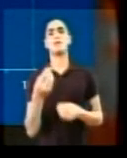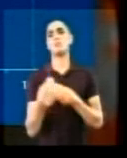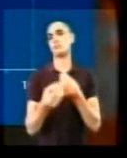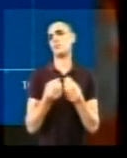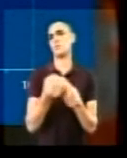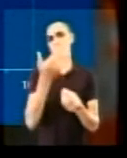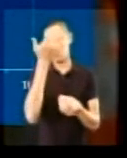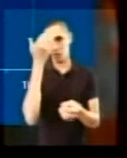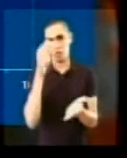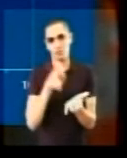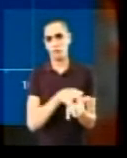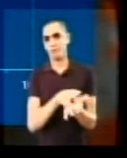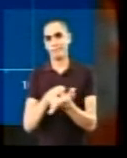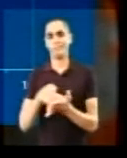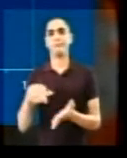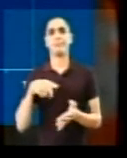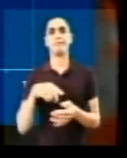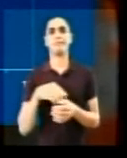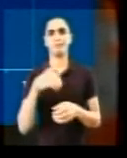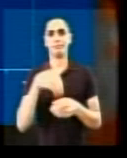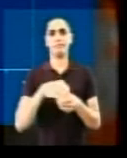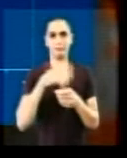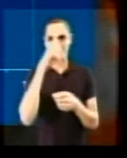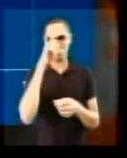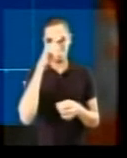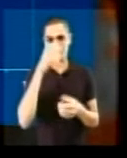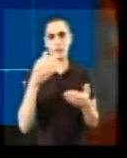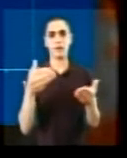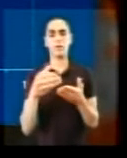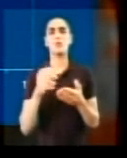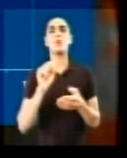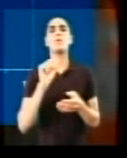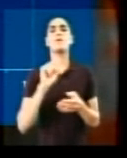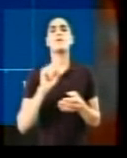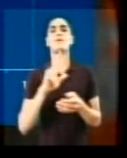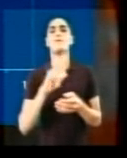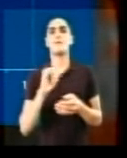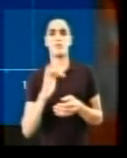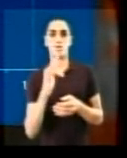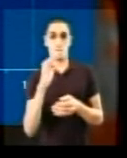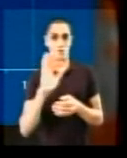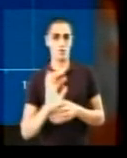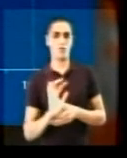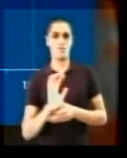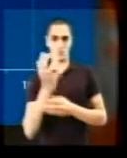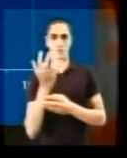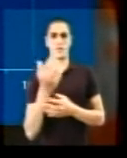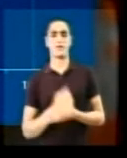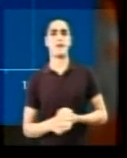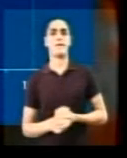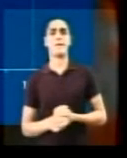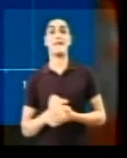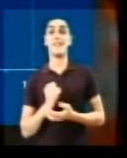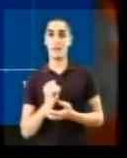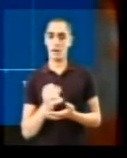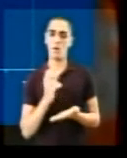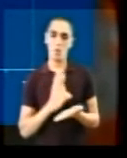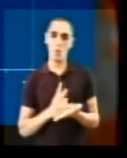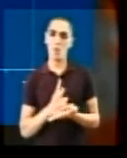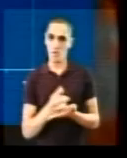Se nós mantivermos o que a gente vem fazendo até o momento, a população fazendo a sua